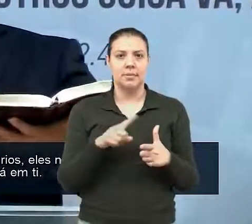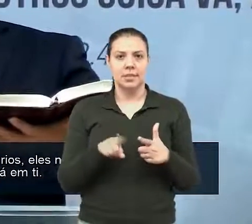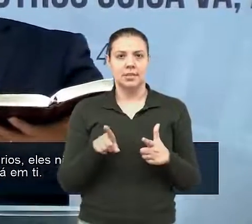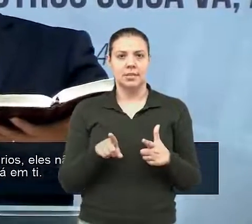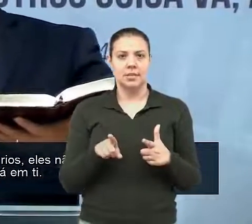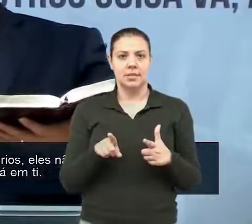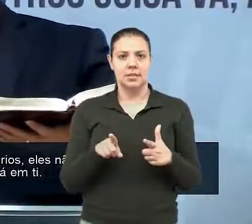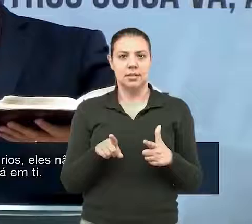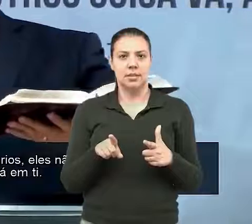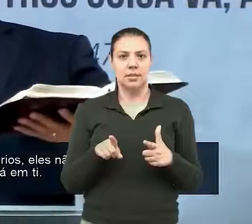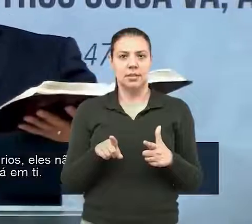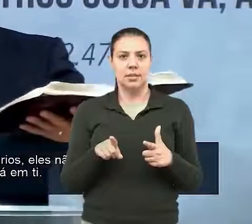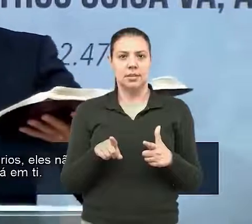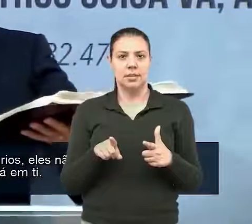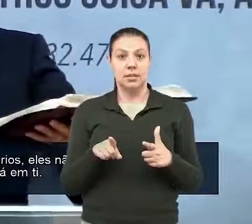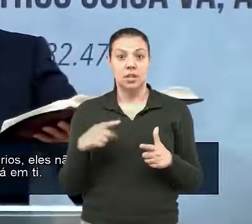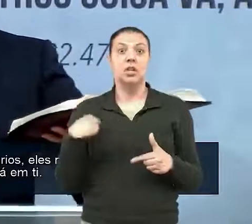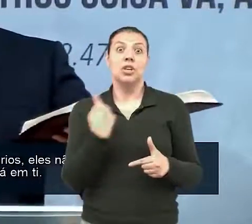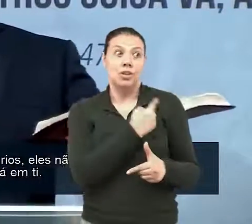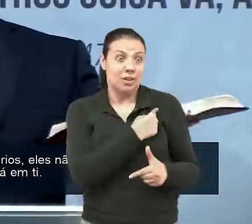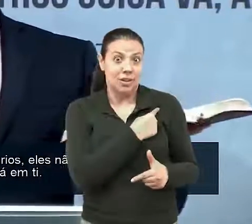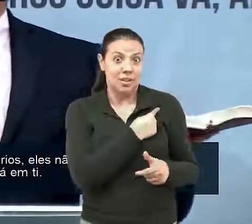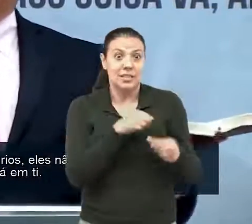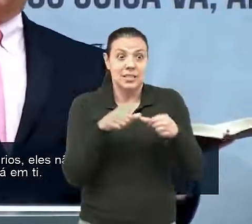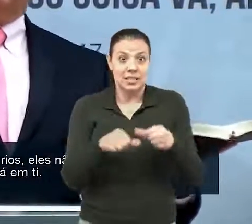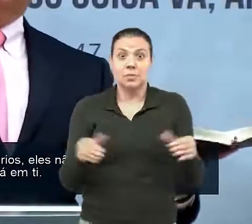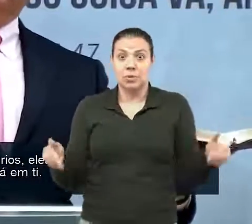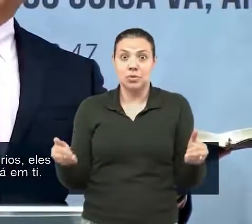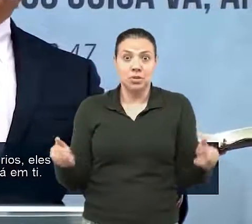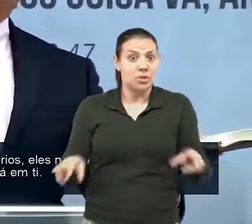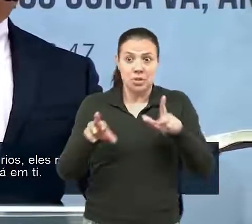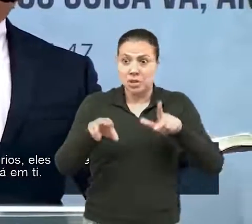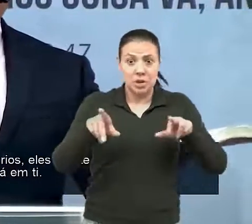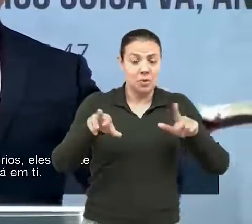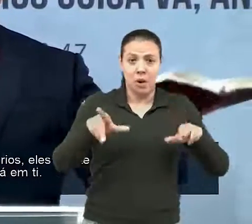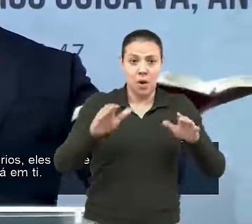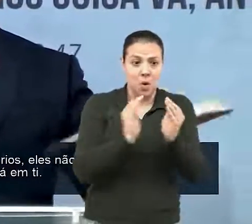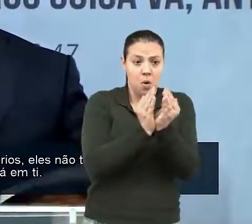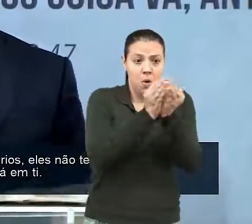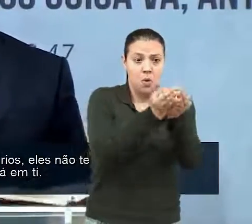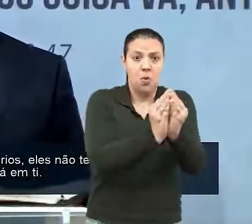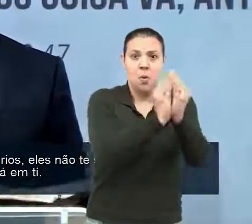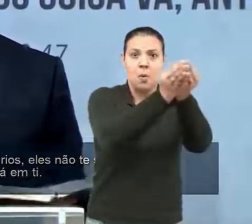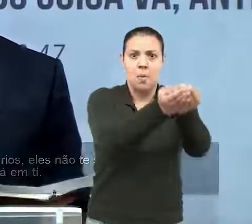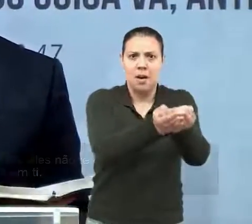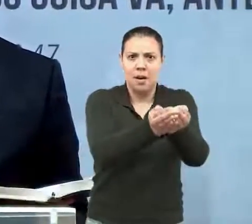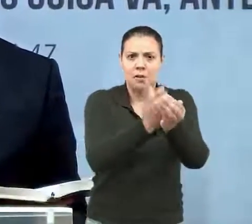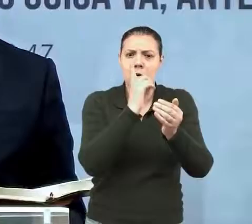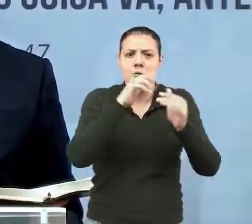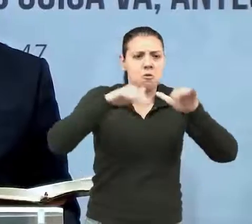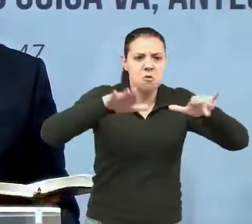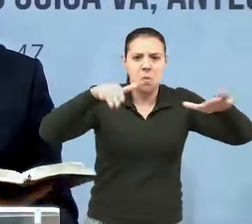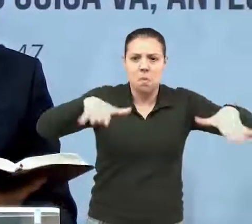hoje parece que todos nós estamos neste barco que atravessa esse mar revolto.